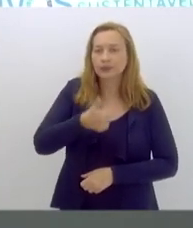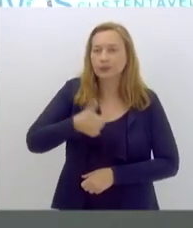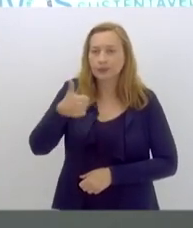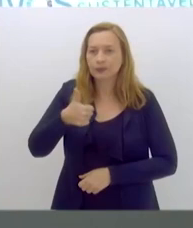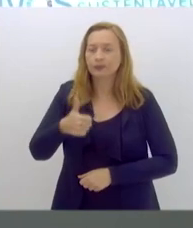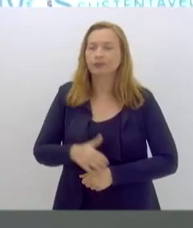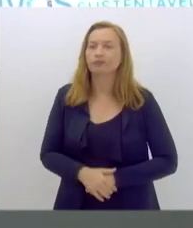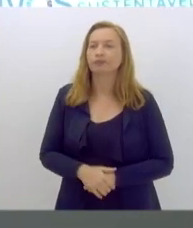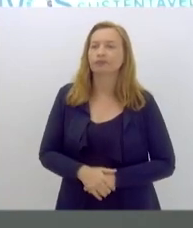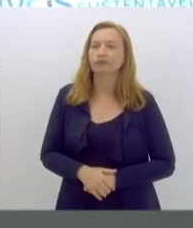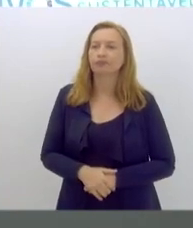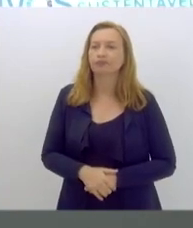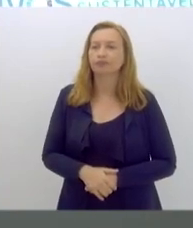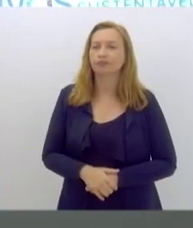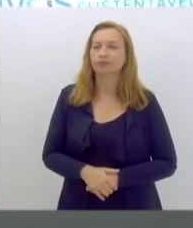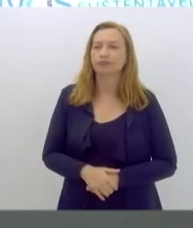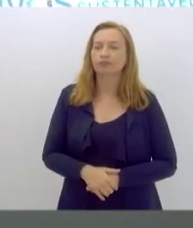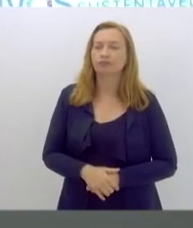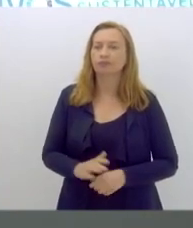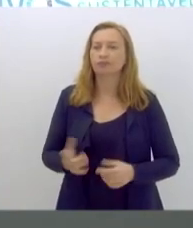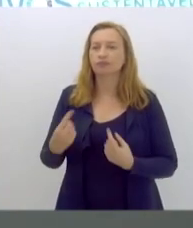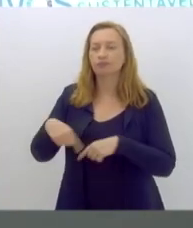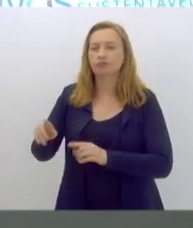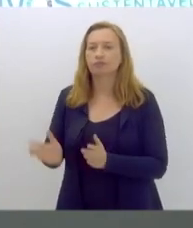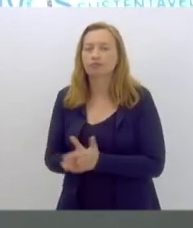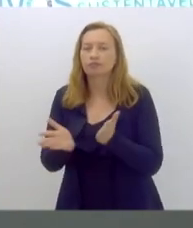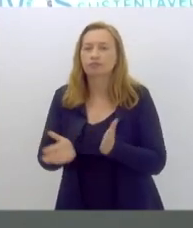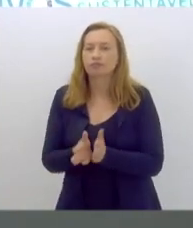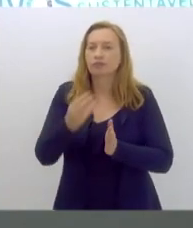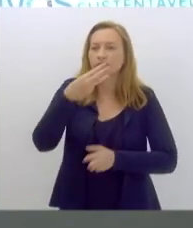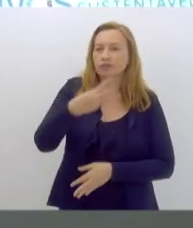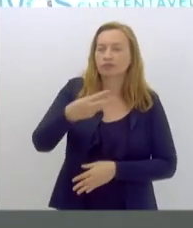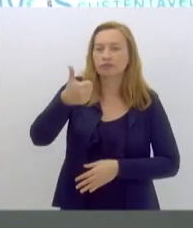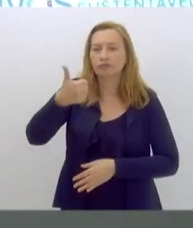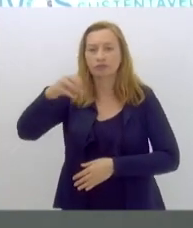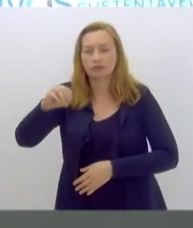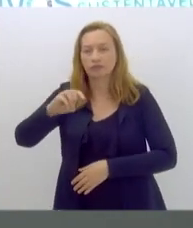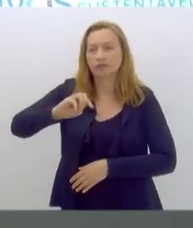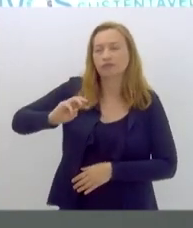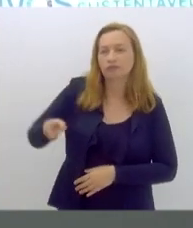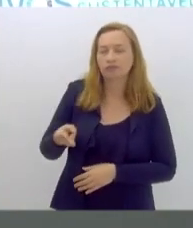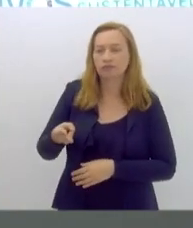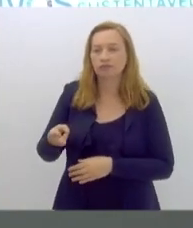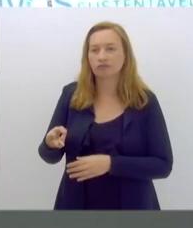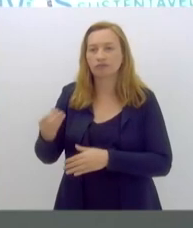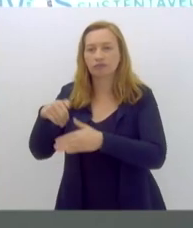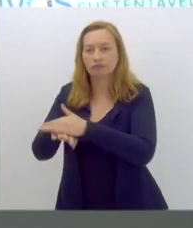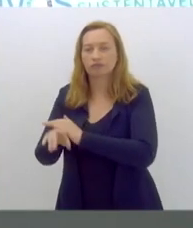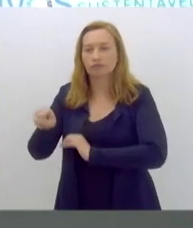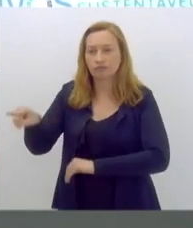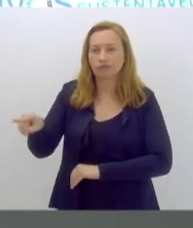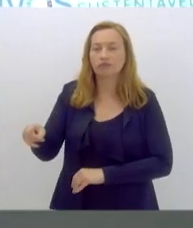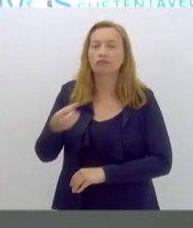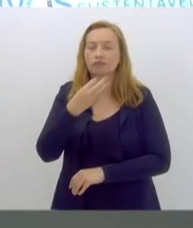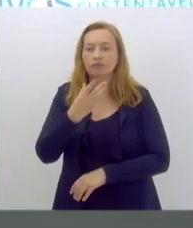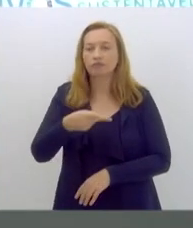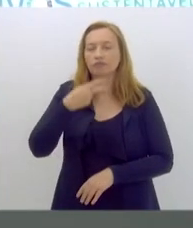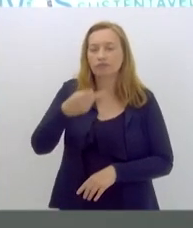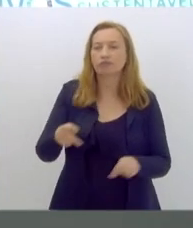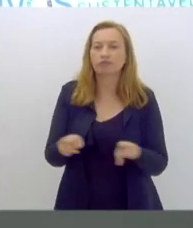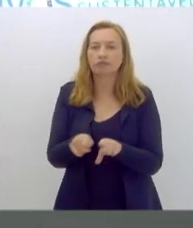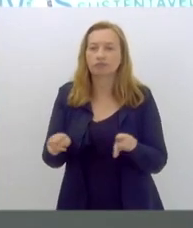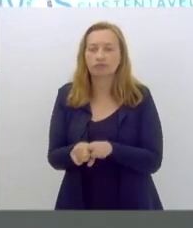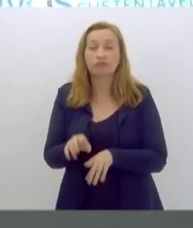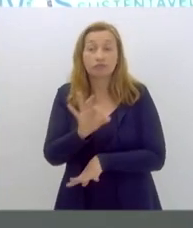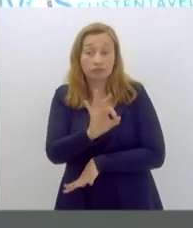10 erradicação da pobreza 310 milhões que estão lá destinados é bom também que se diga que